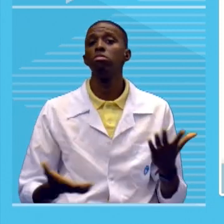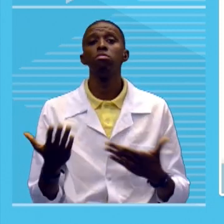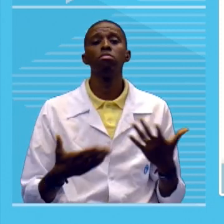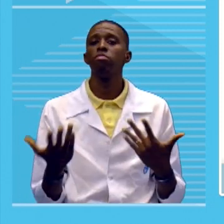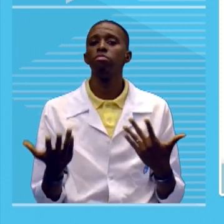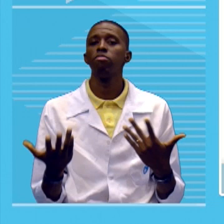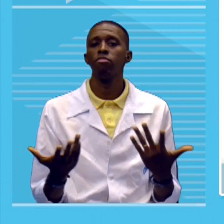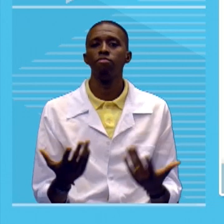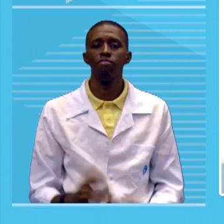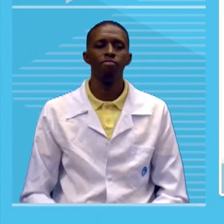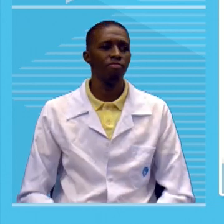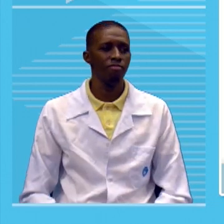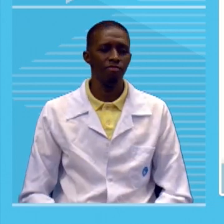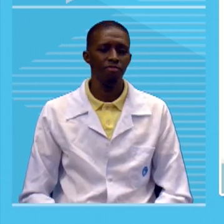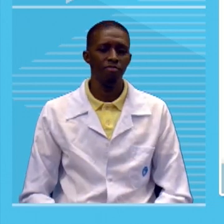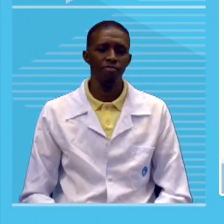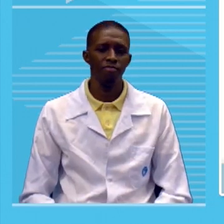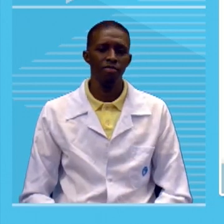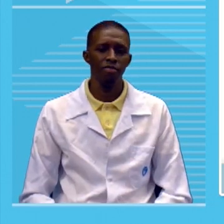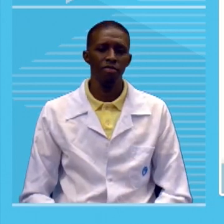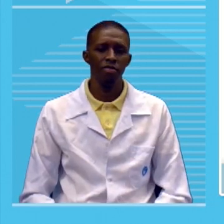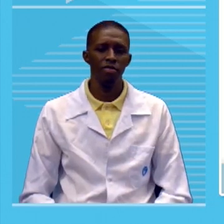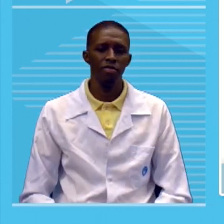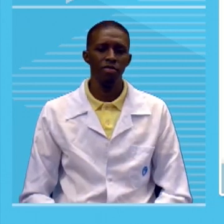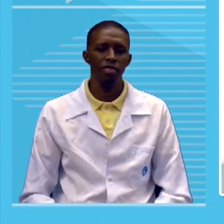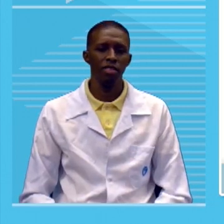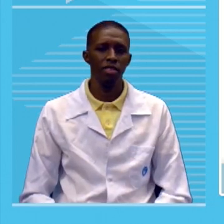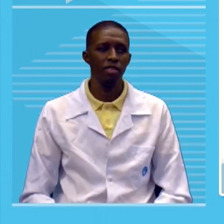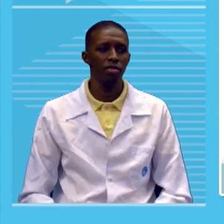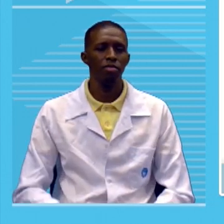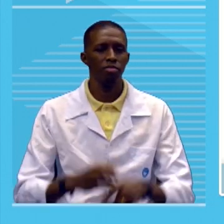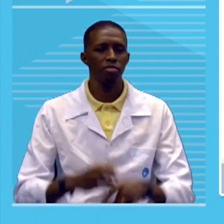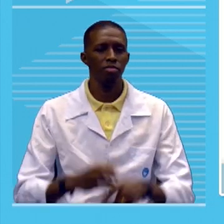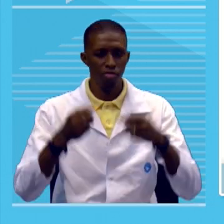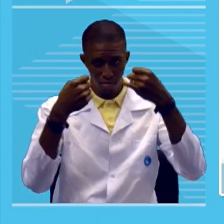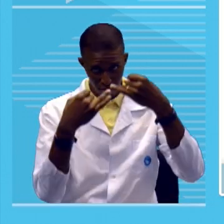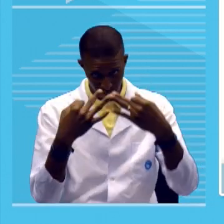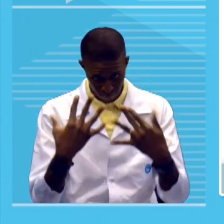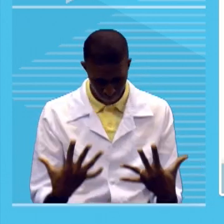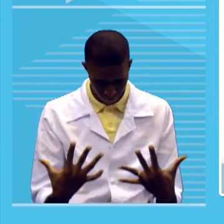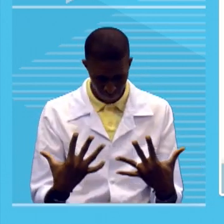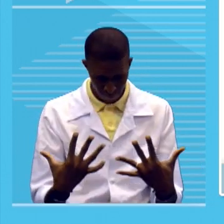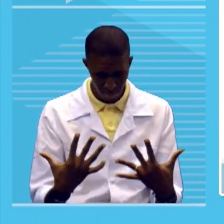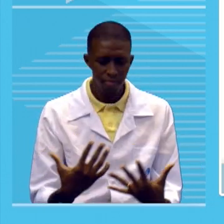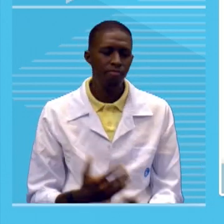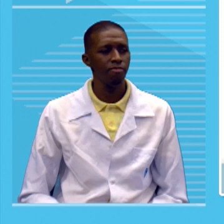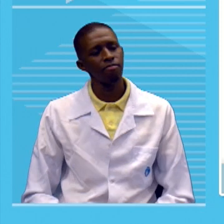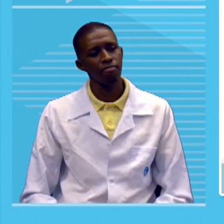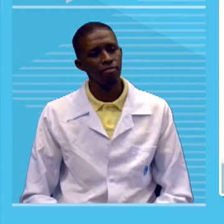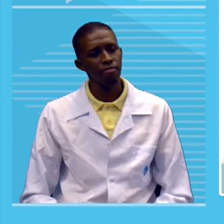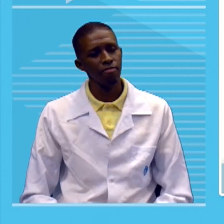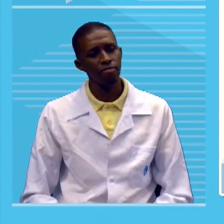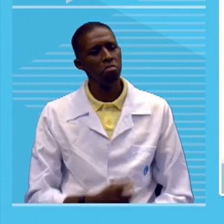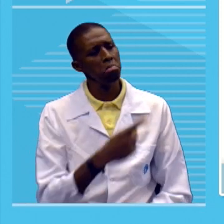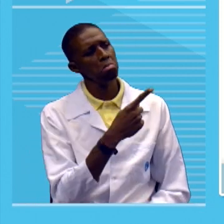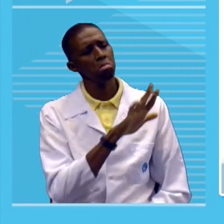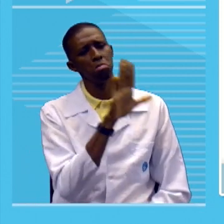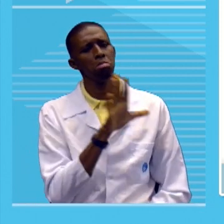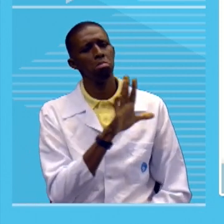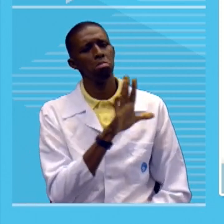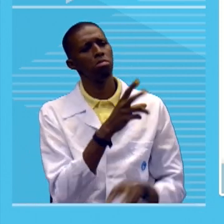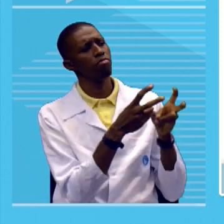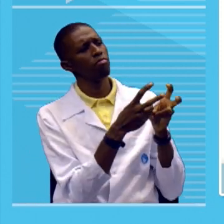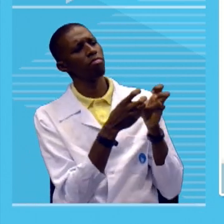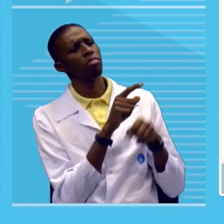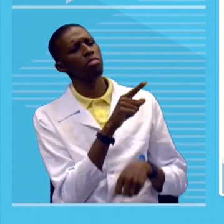Vamos lá, então. Vamos tentar ajeitar aí. Observa aí que você tem a imagem, né? Do